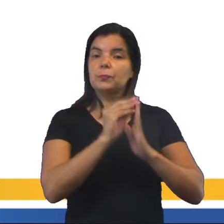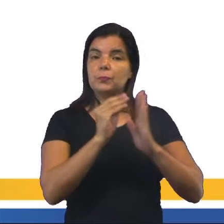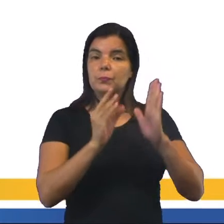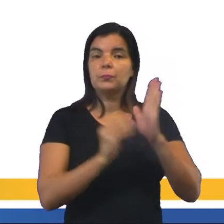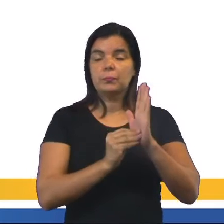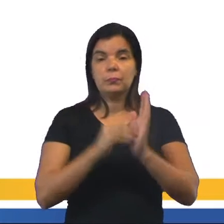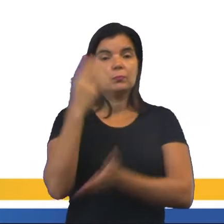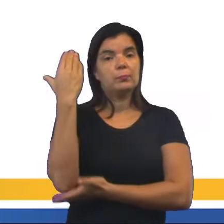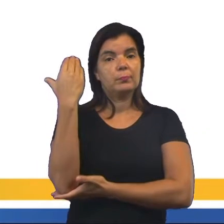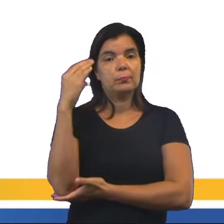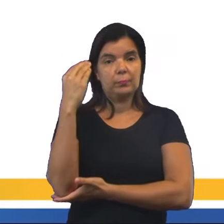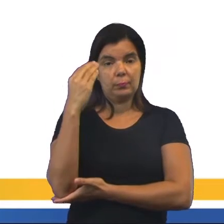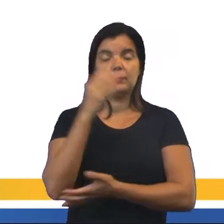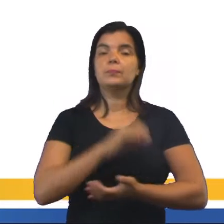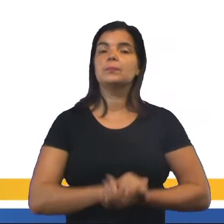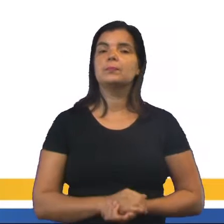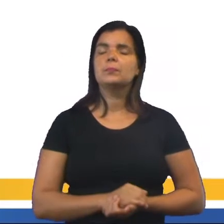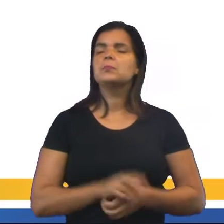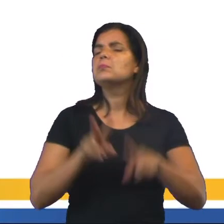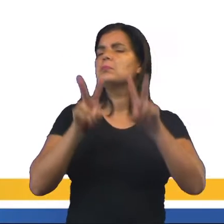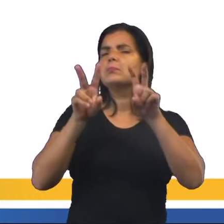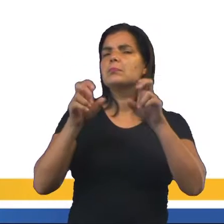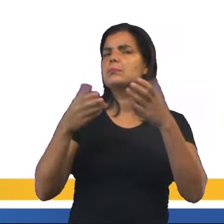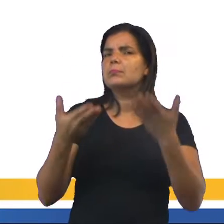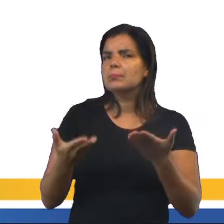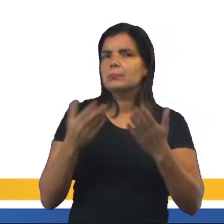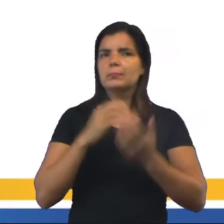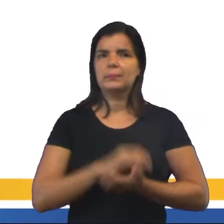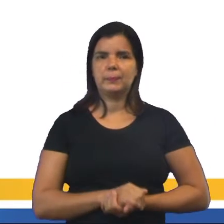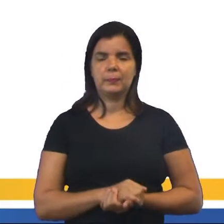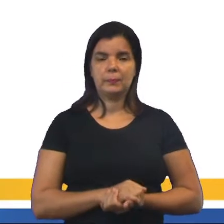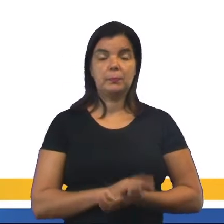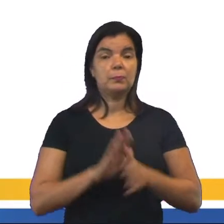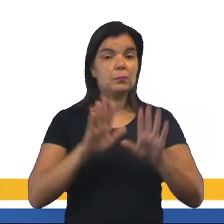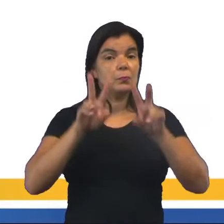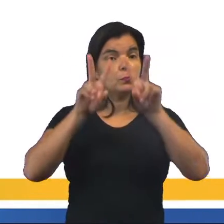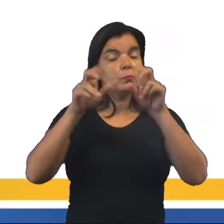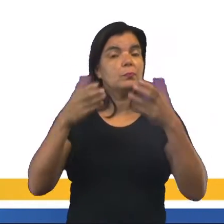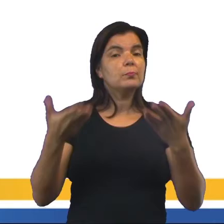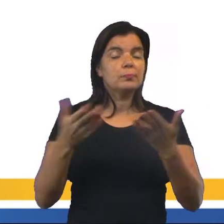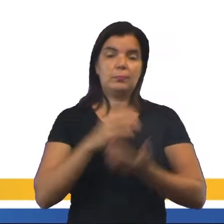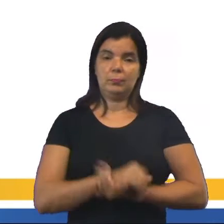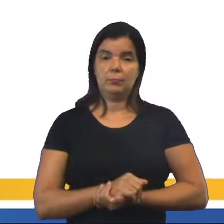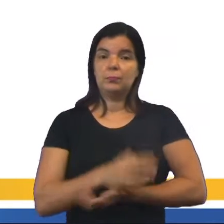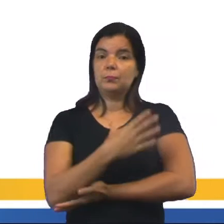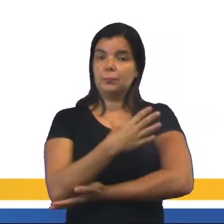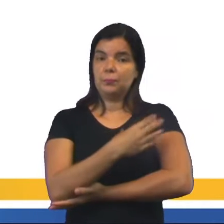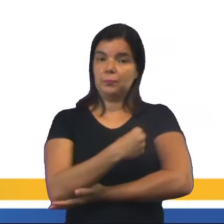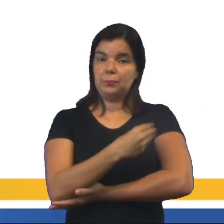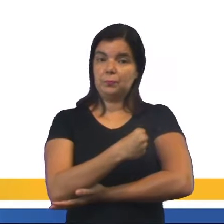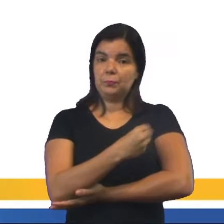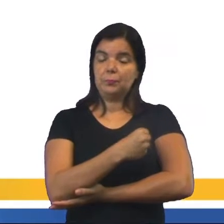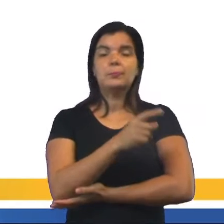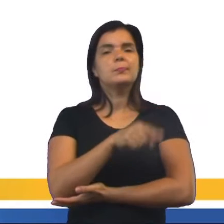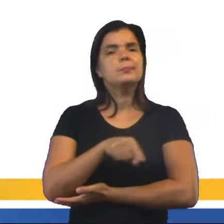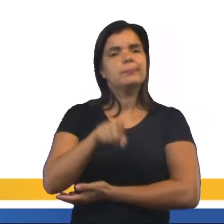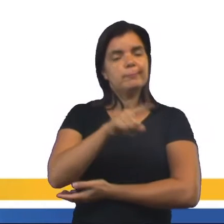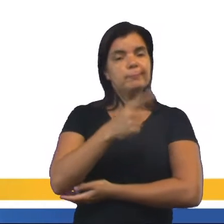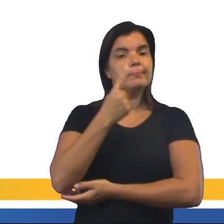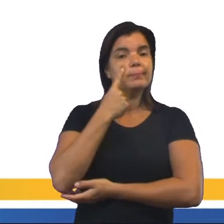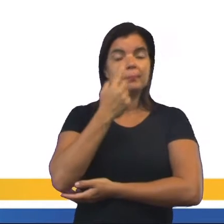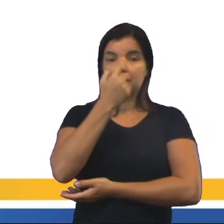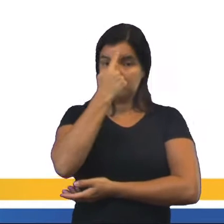de ciências. Sobre o que fala esse mapa mental? Qual é o tema dele? Mamíferos, né? E você vê a imagem